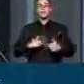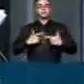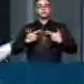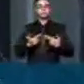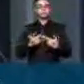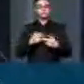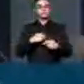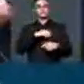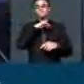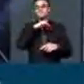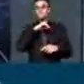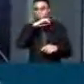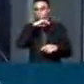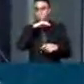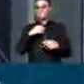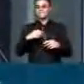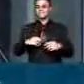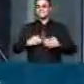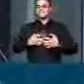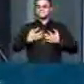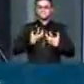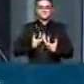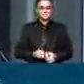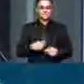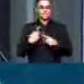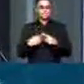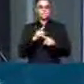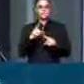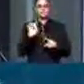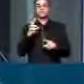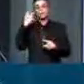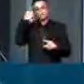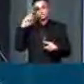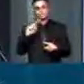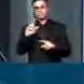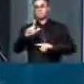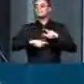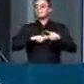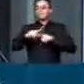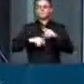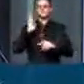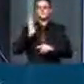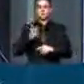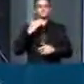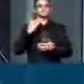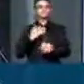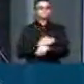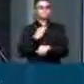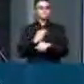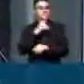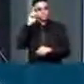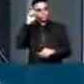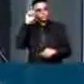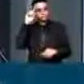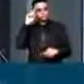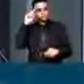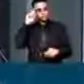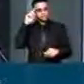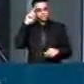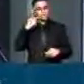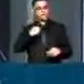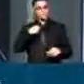no outro dia já está tudo resolvido. Isso tem sido um trabalho que tem sido feito por essa casa e a cada dia que passa eu